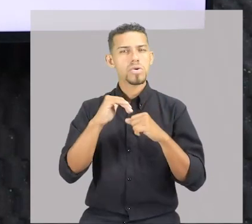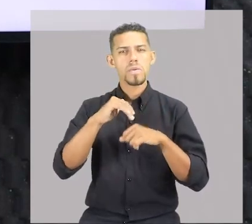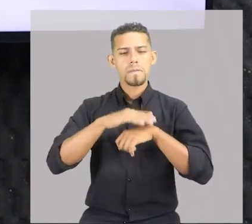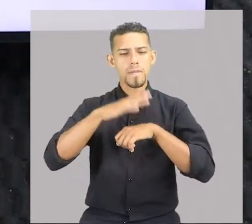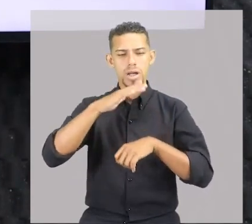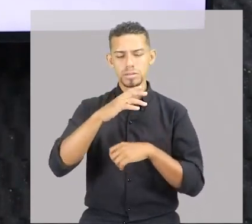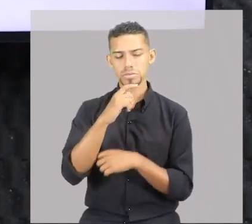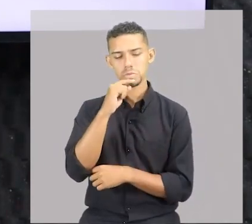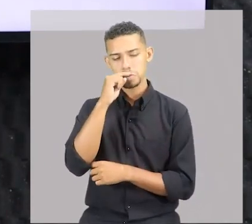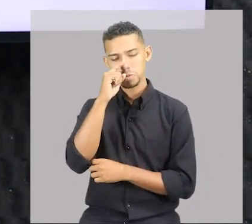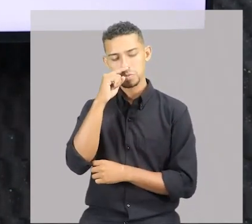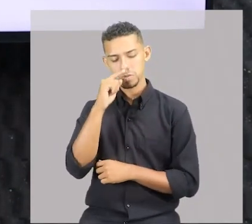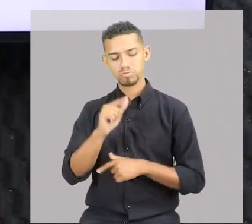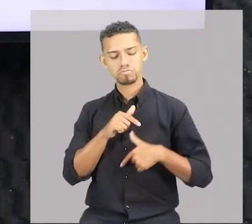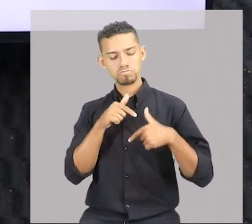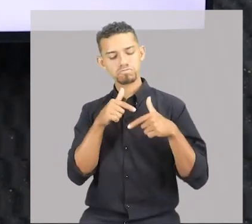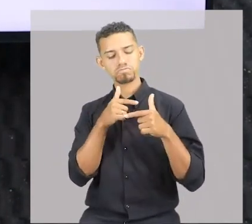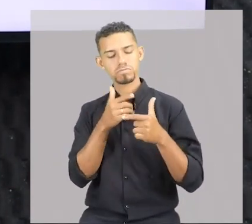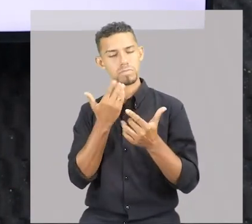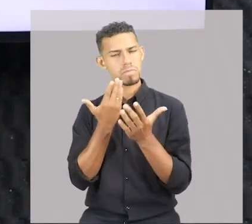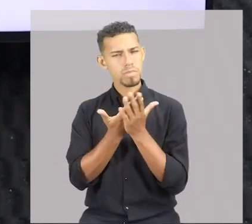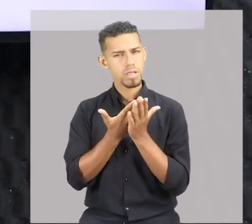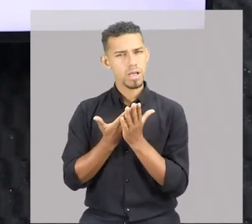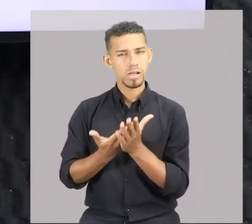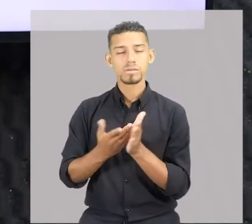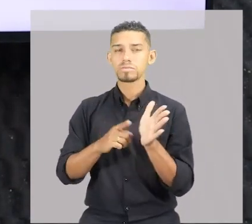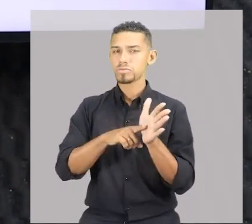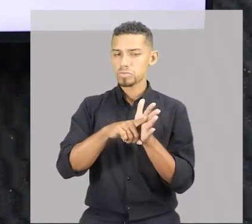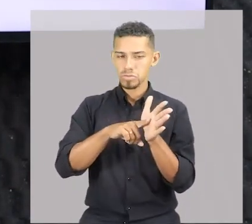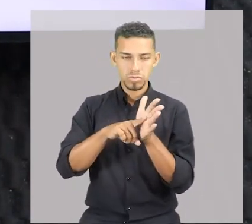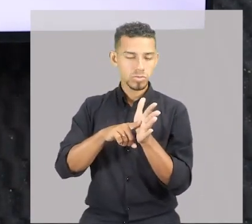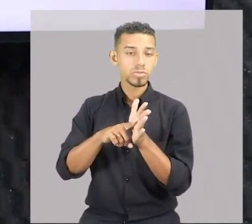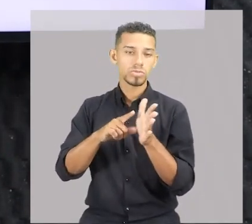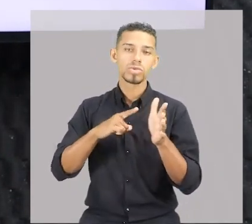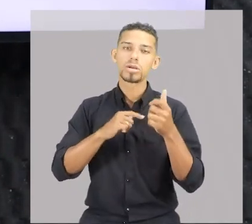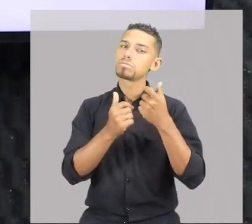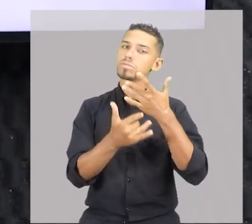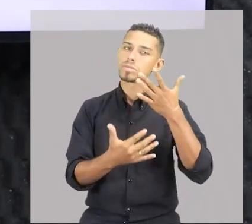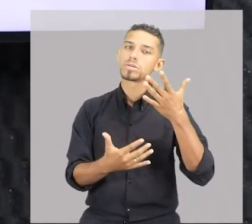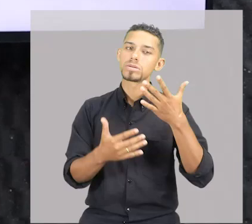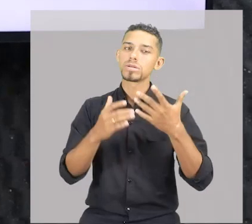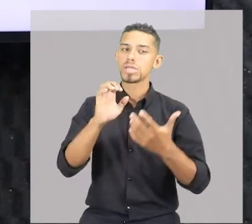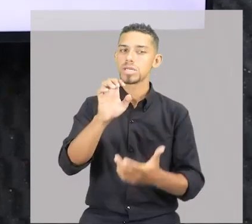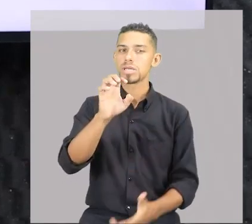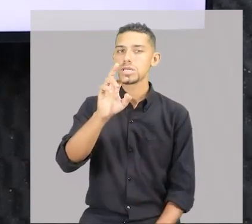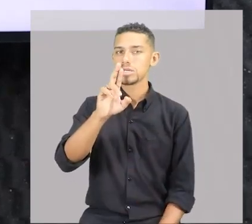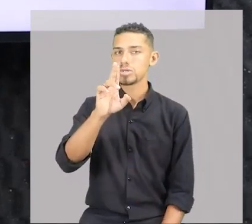esmero, com mais dedicação, certo? E que acaba tendo essa classificação de cultura erudita.